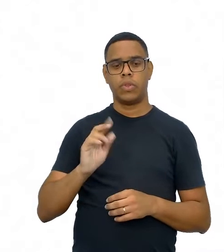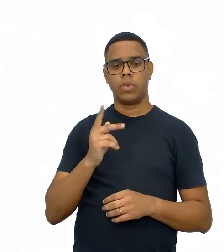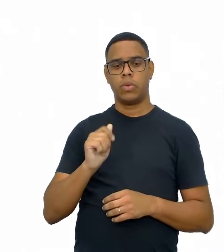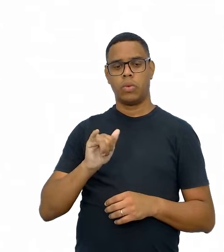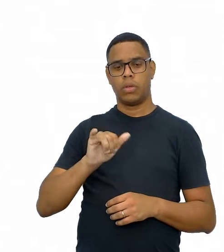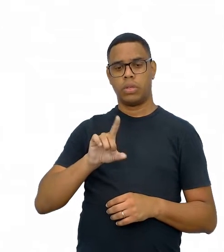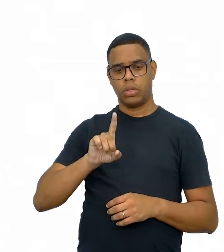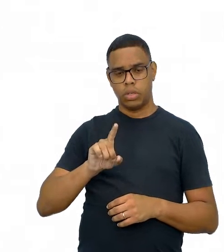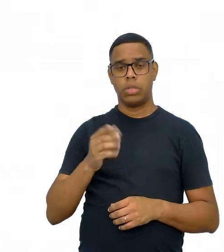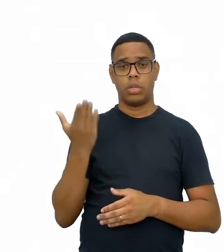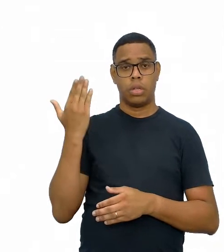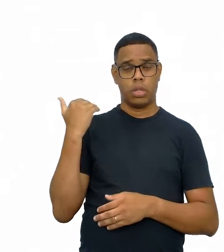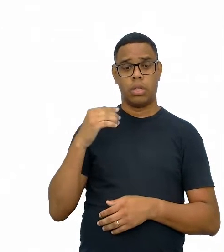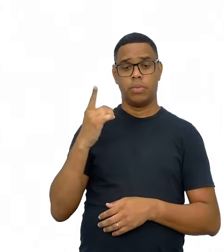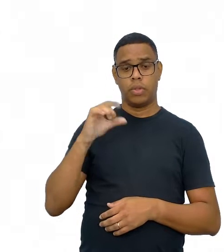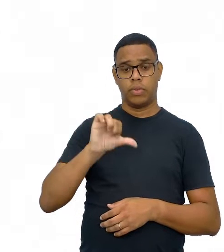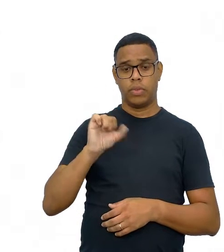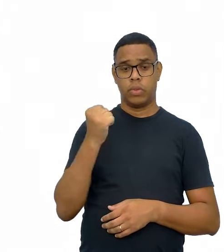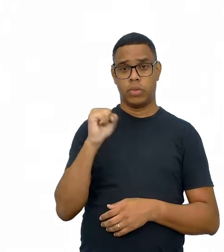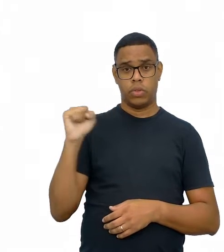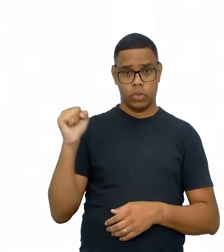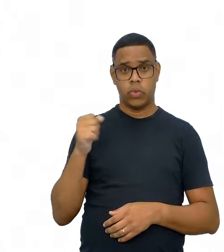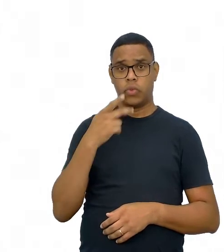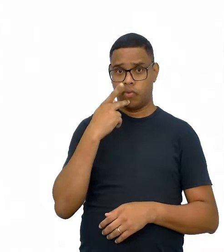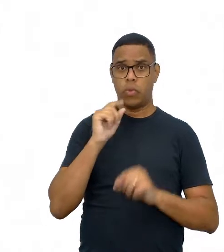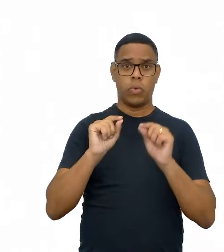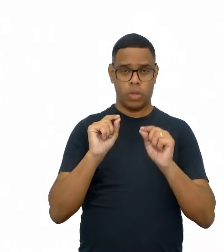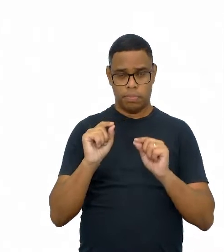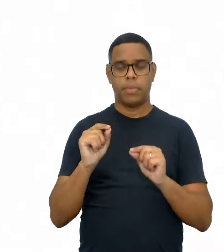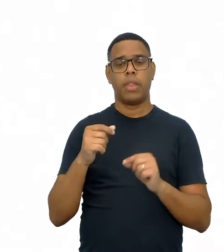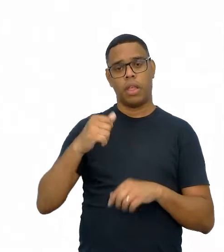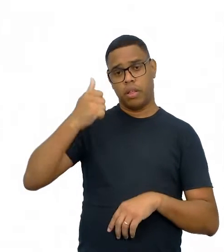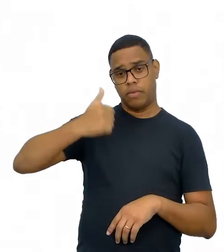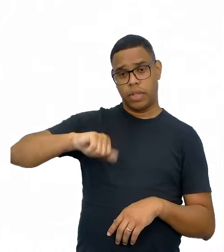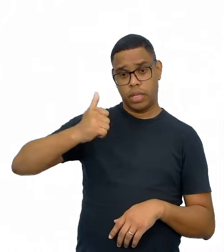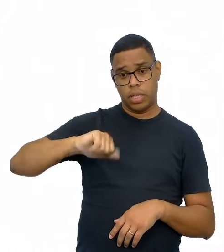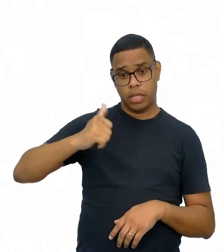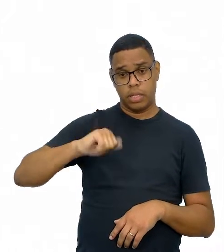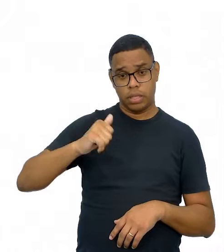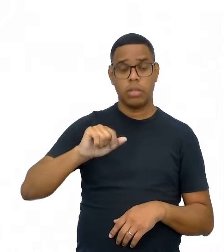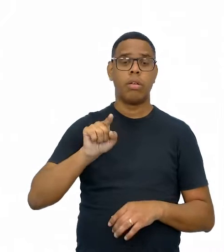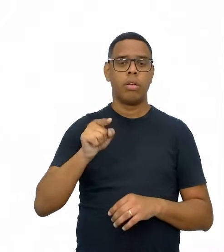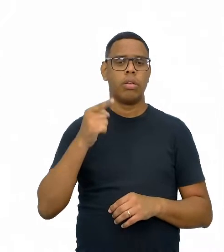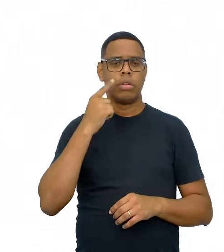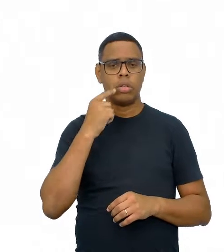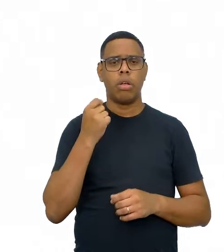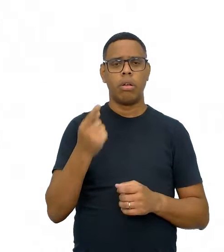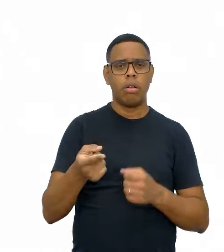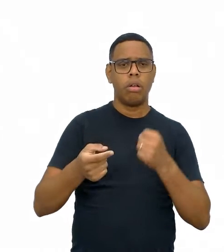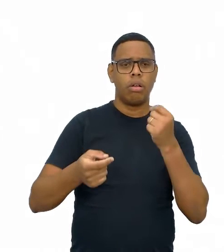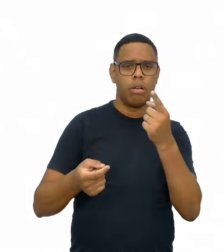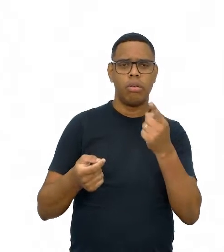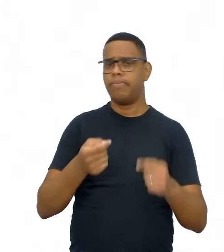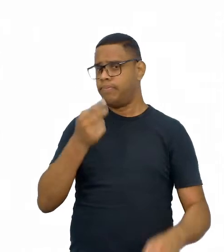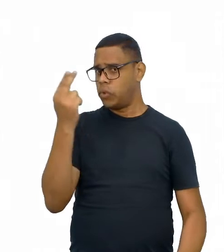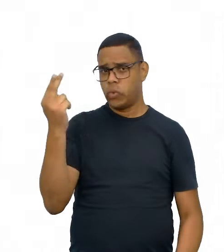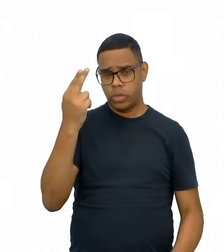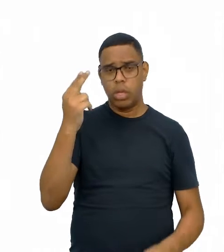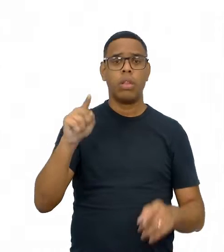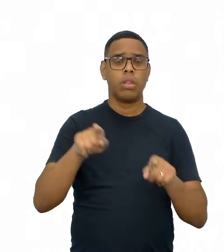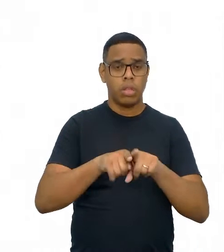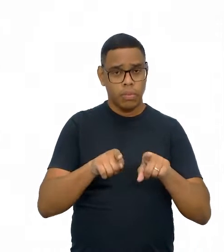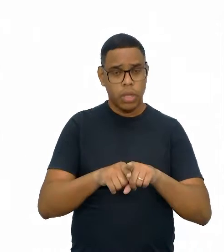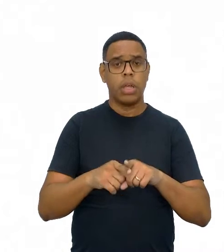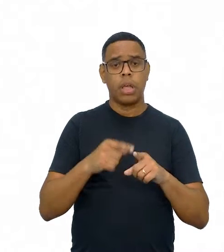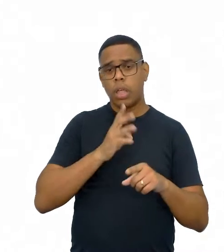em 1988, página 13, é que a avaliação não pode ser feita esporadicamente, nem